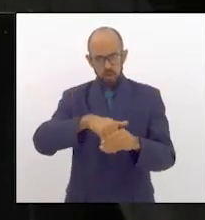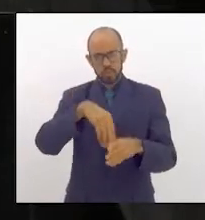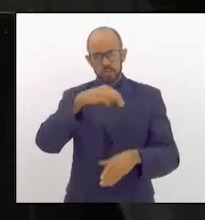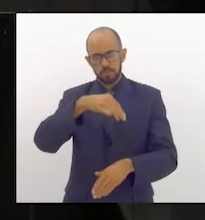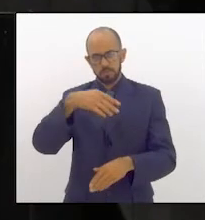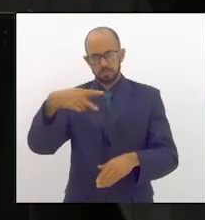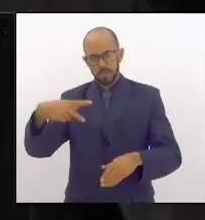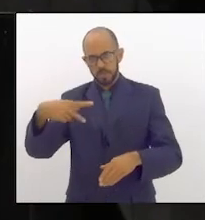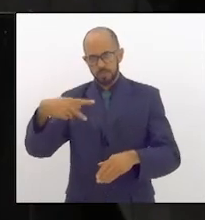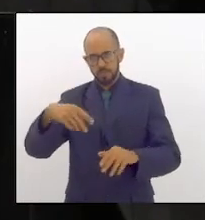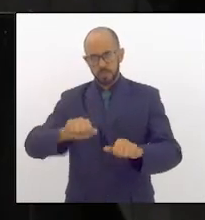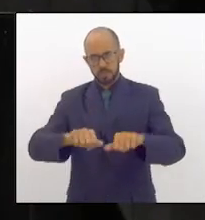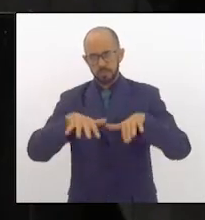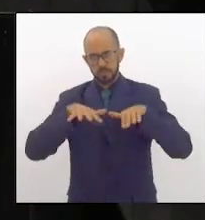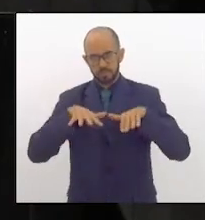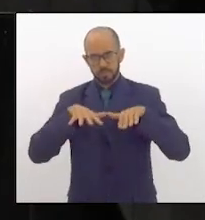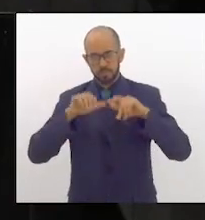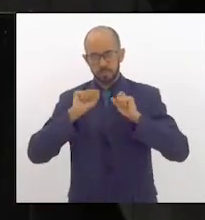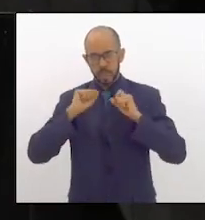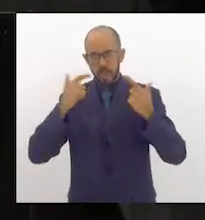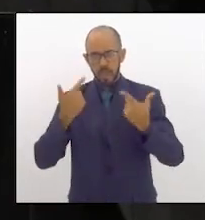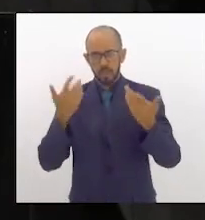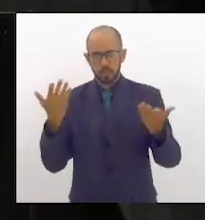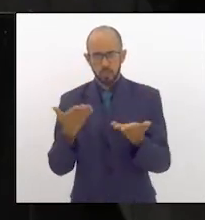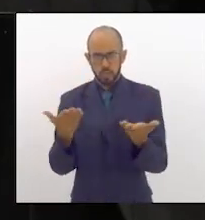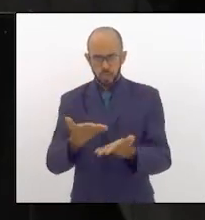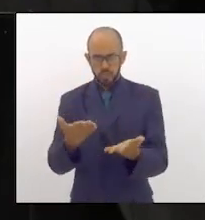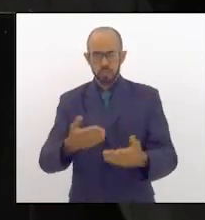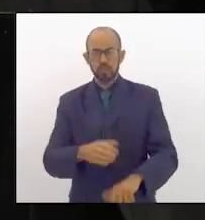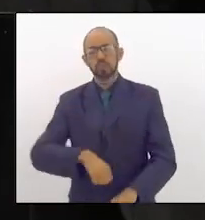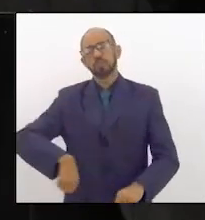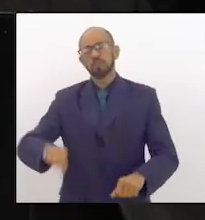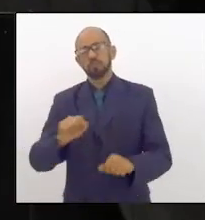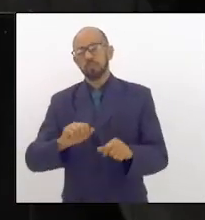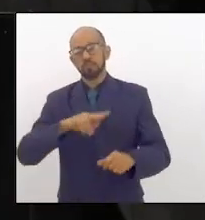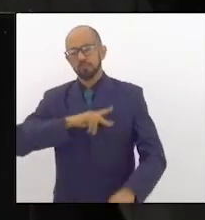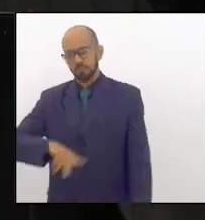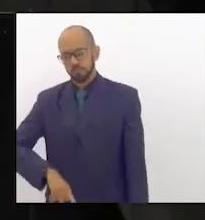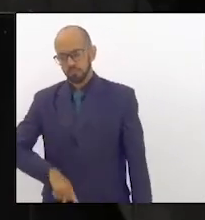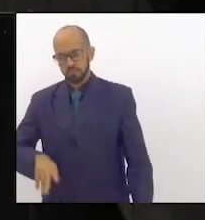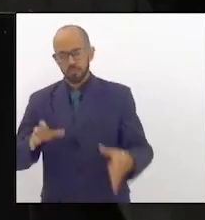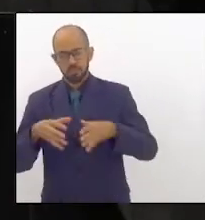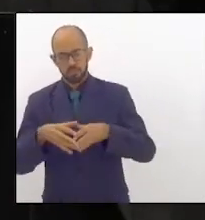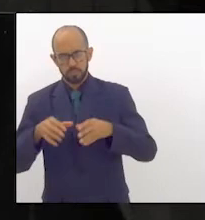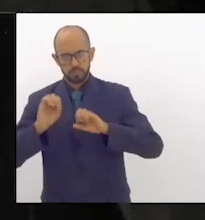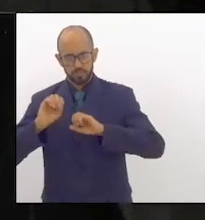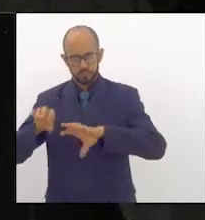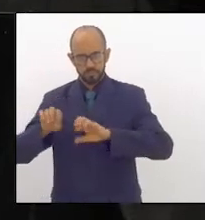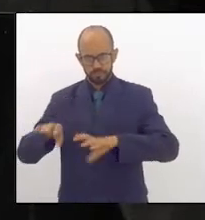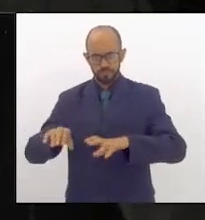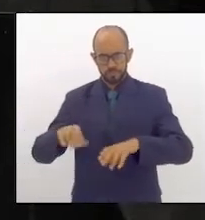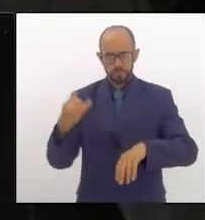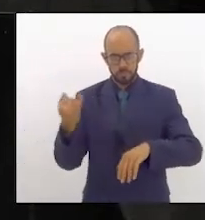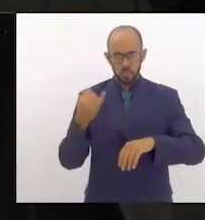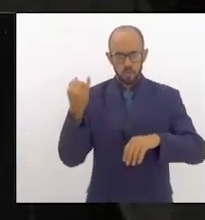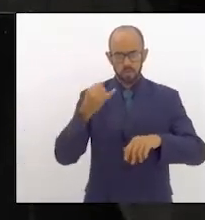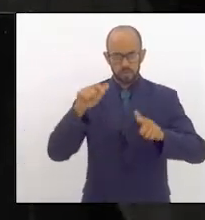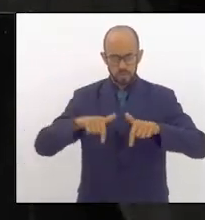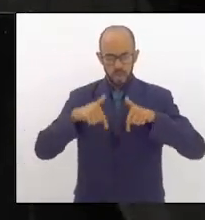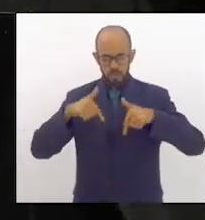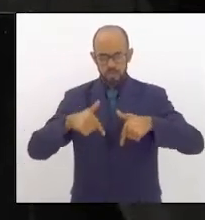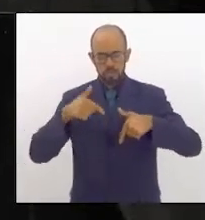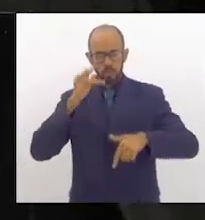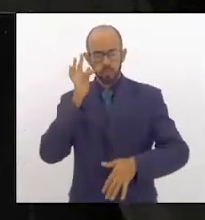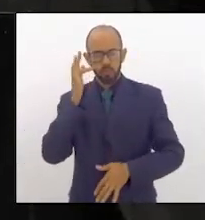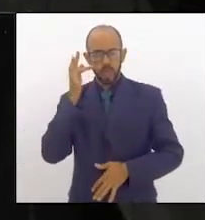audiência pública hoje na alerj repito presidida pela comissão de educação uma importante iniciativa do presidente da Comissão forte